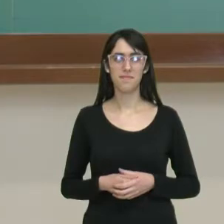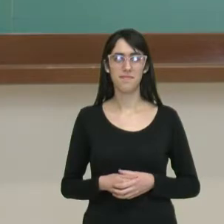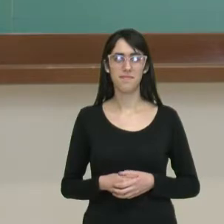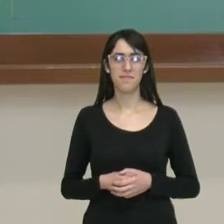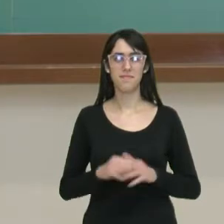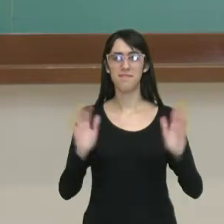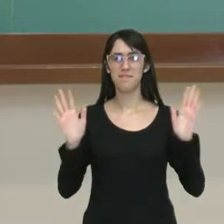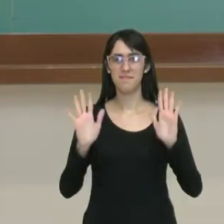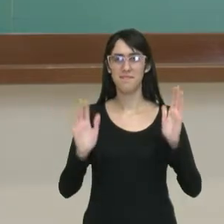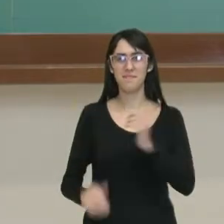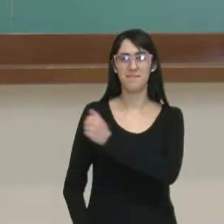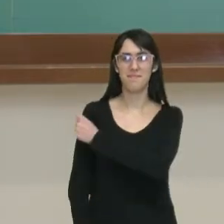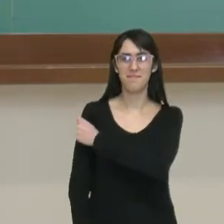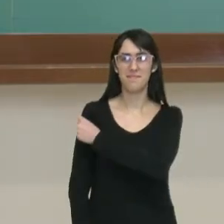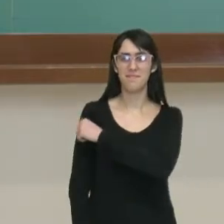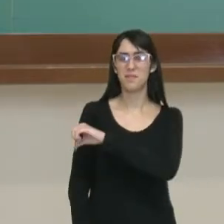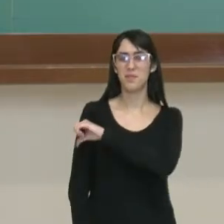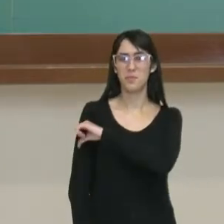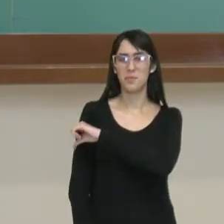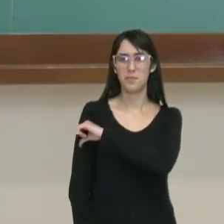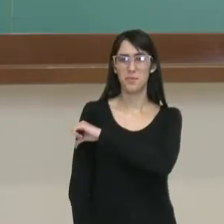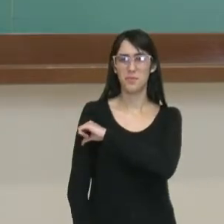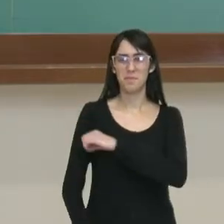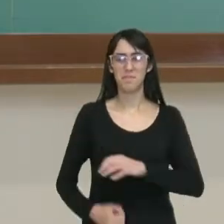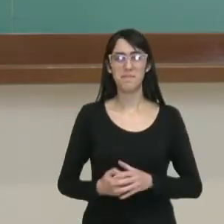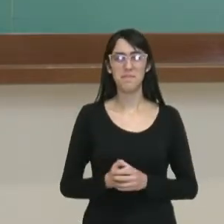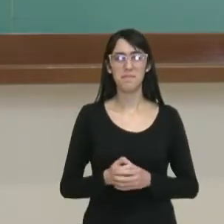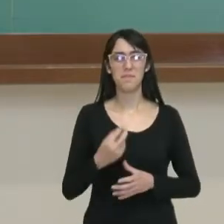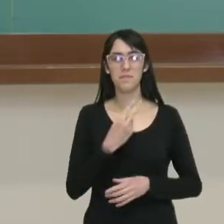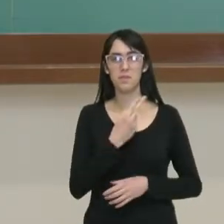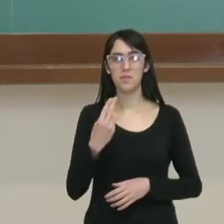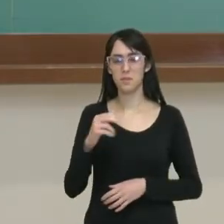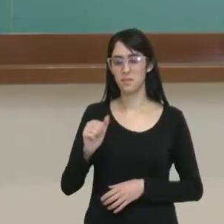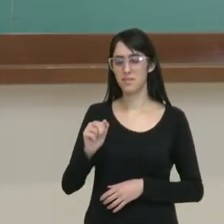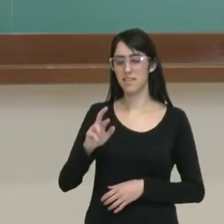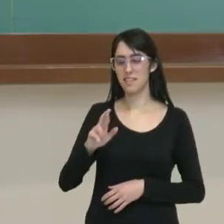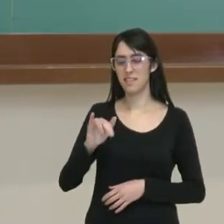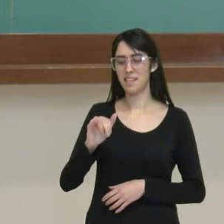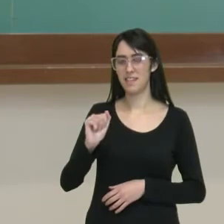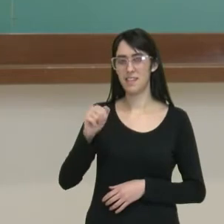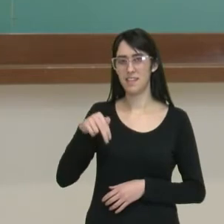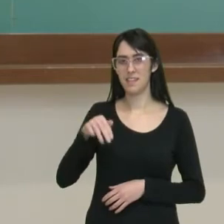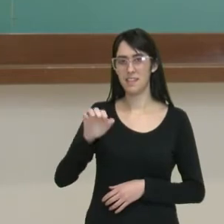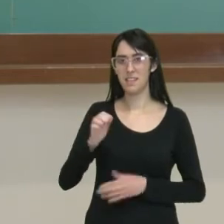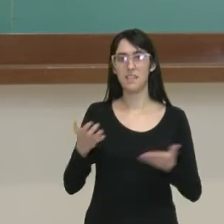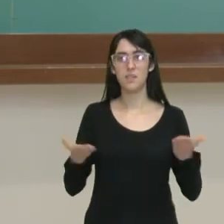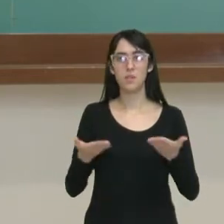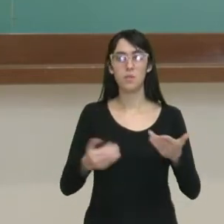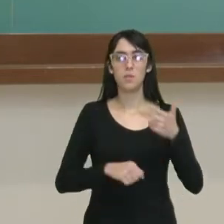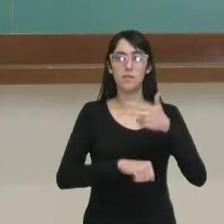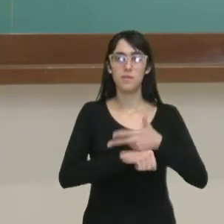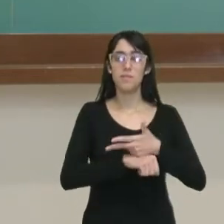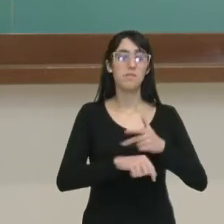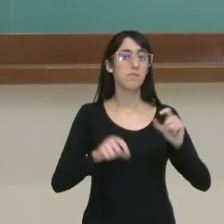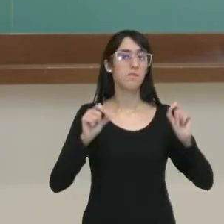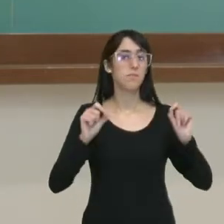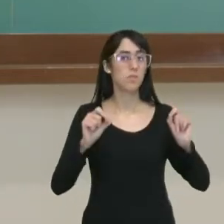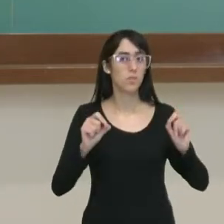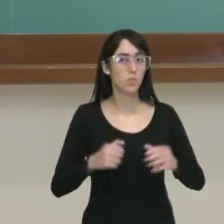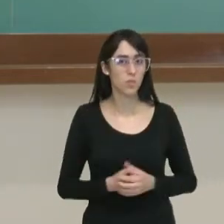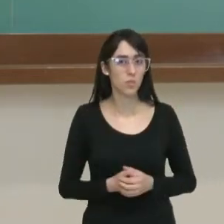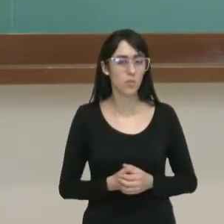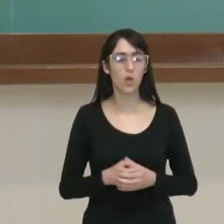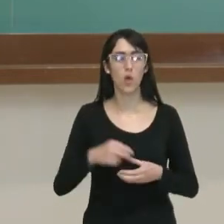Olá, estudantes do 9º ano! Sou a professora Ariane Lopes. Neste vídeo, vamos falar sobre